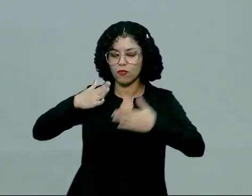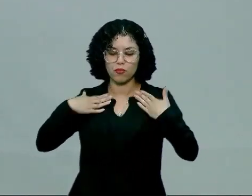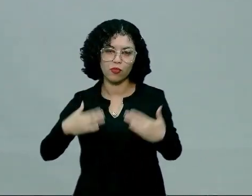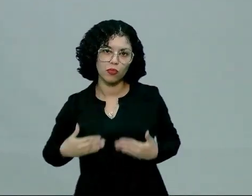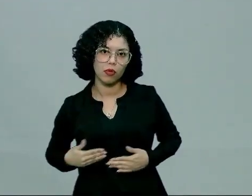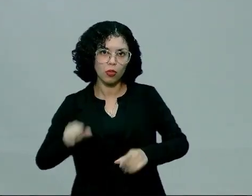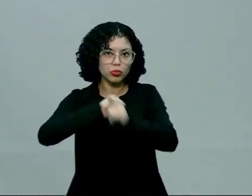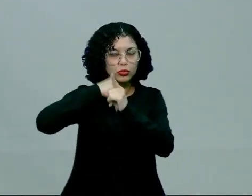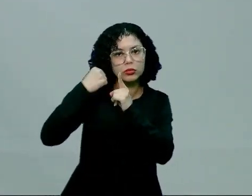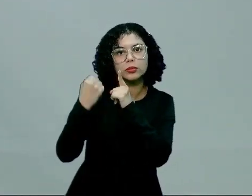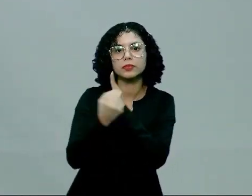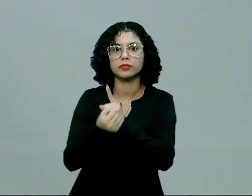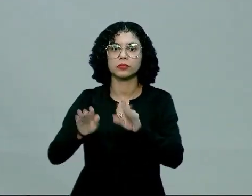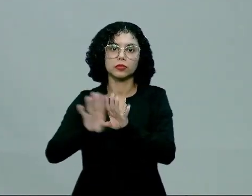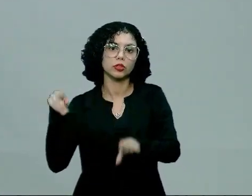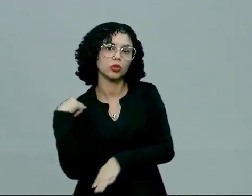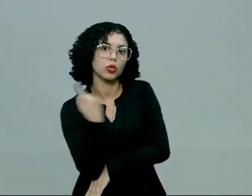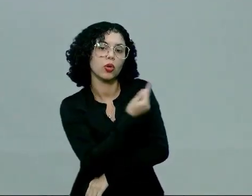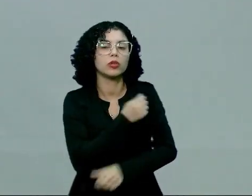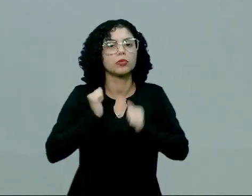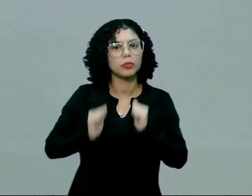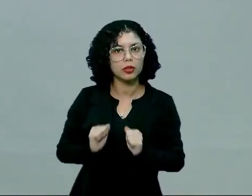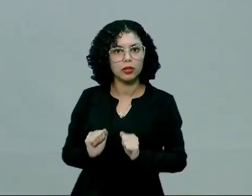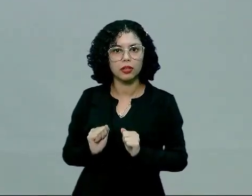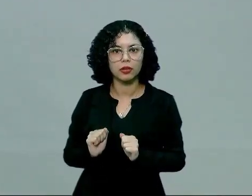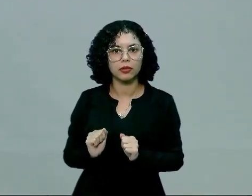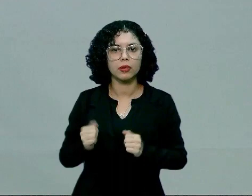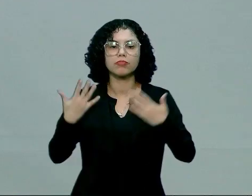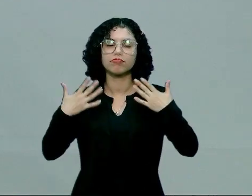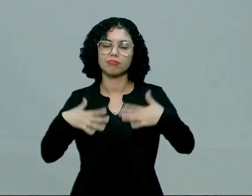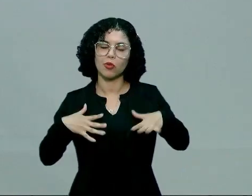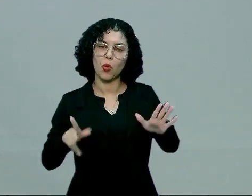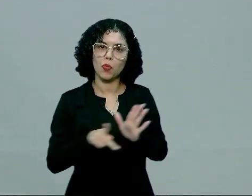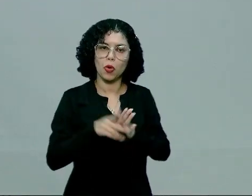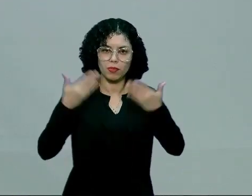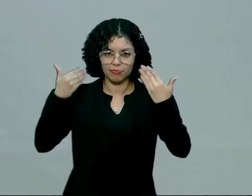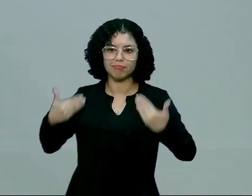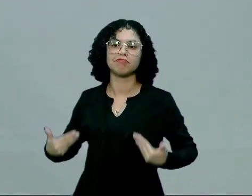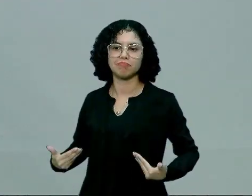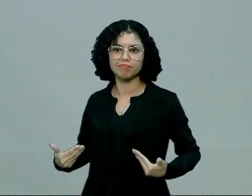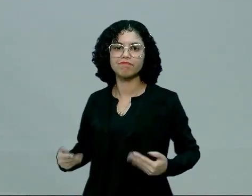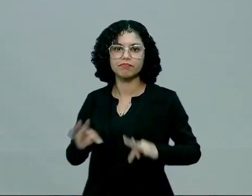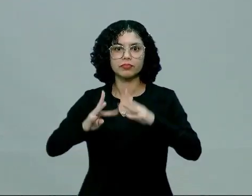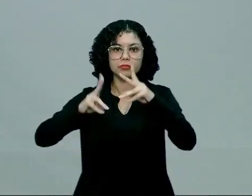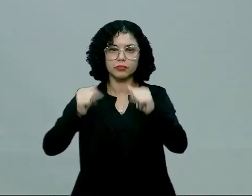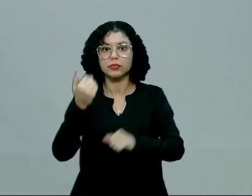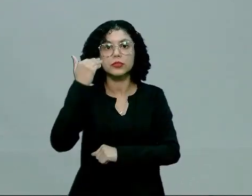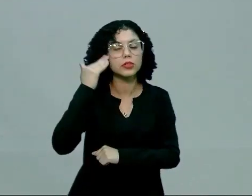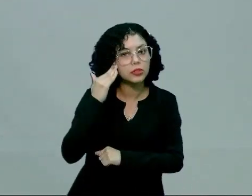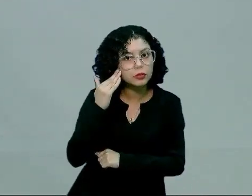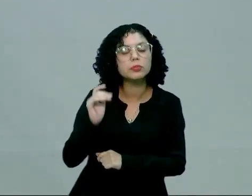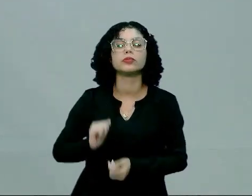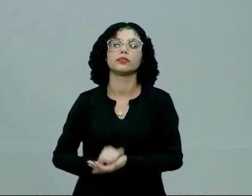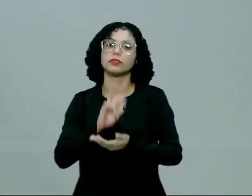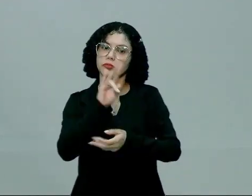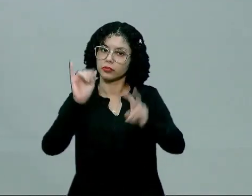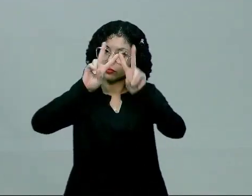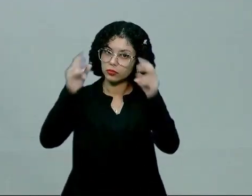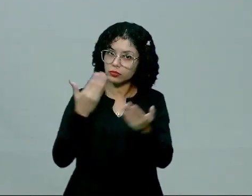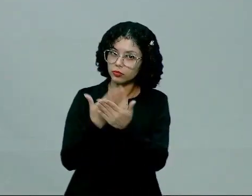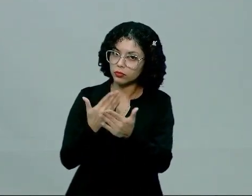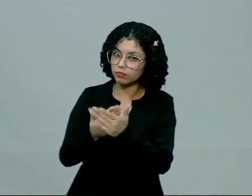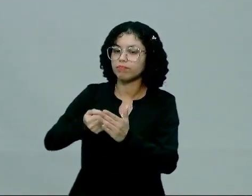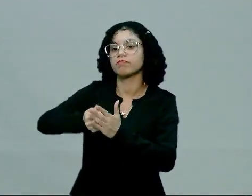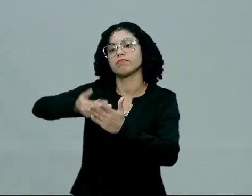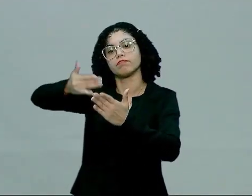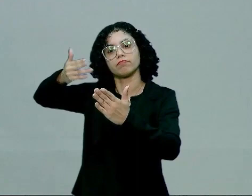físico social em que a gente possa o quê ser pleno de si Olha aí toda essa compreensão foi abordada nas